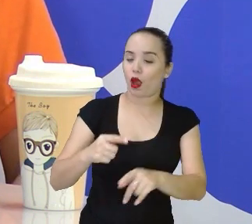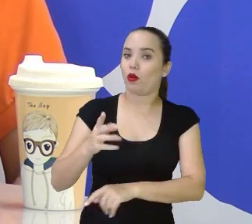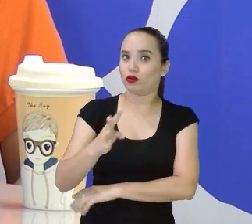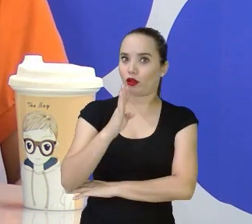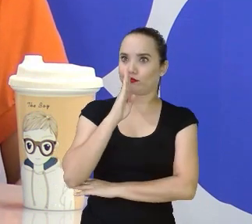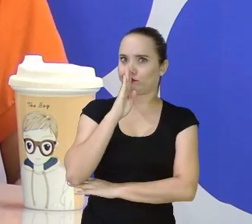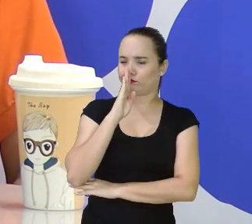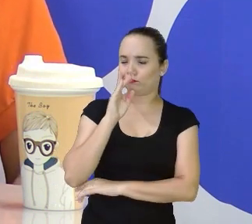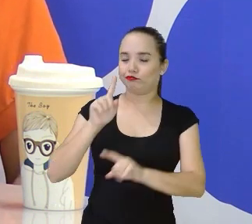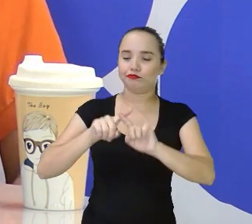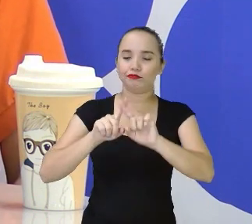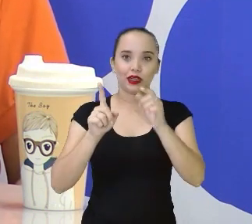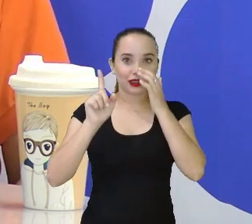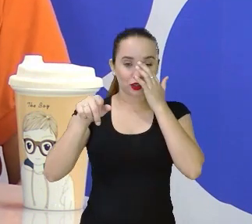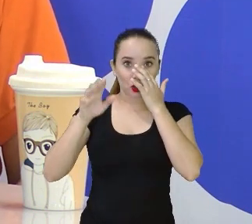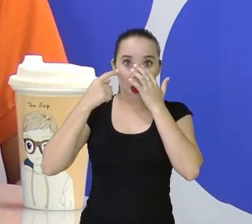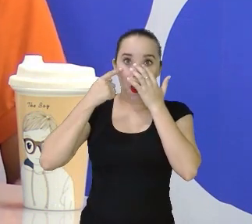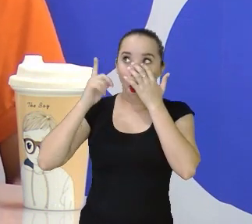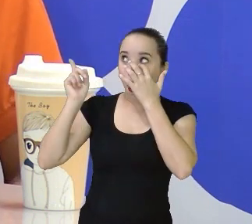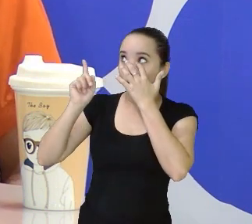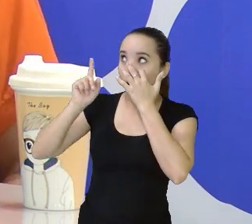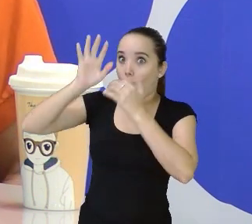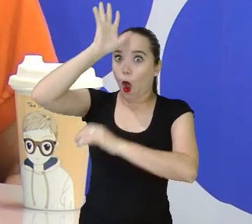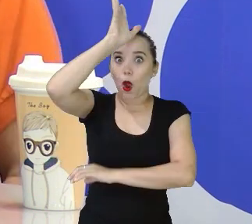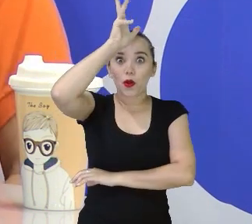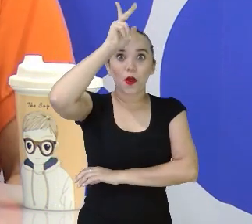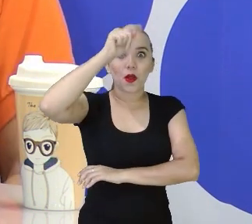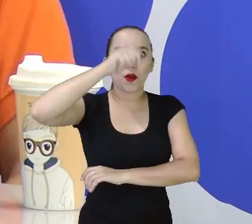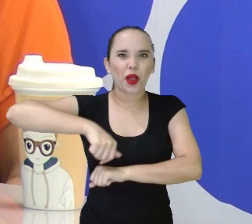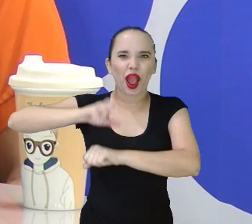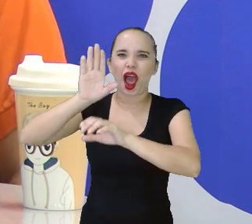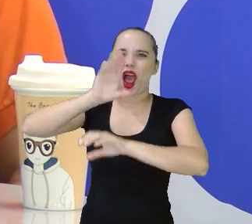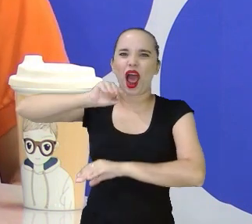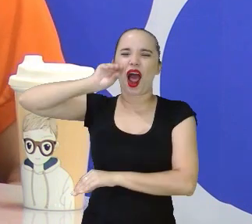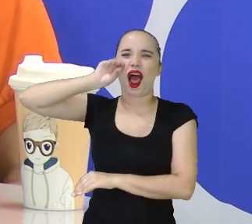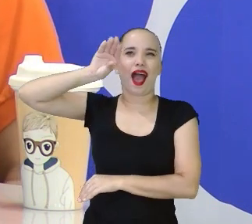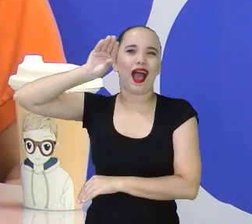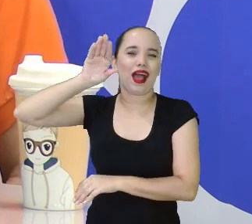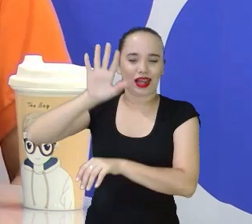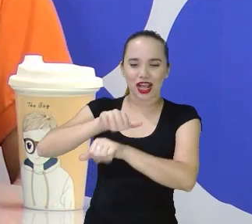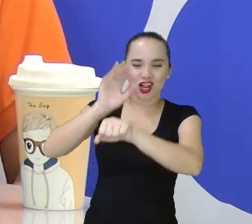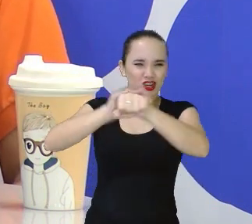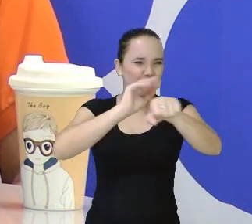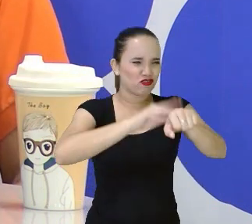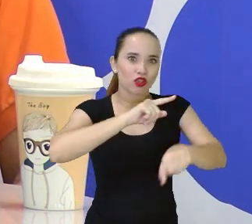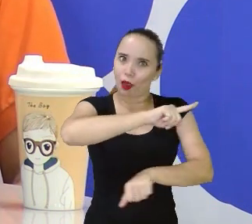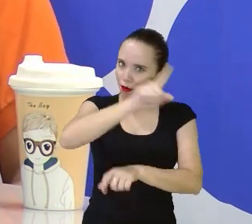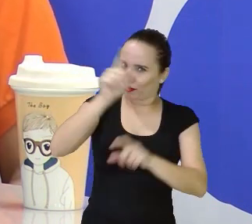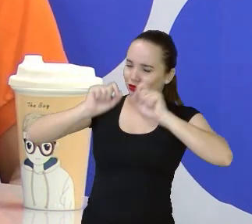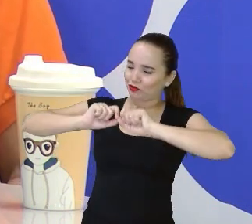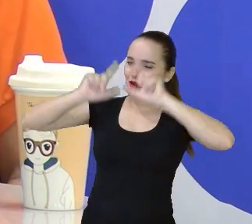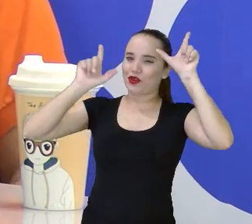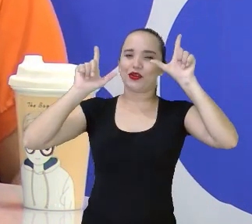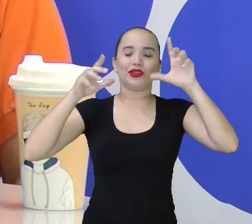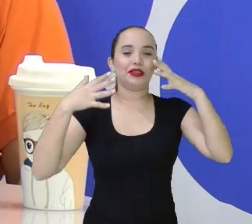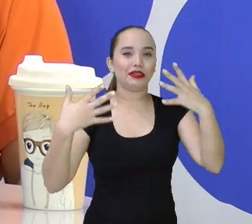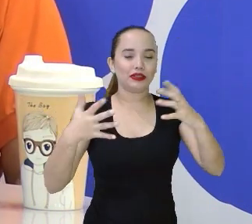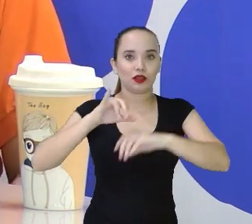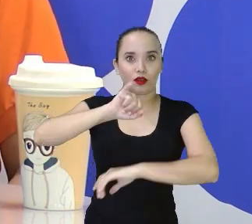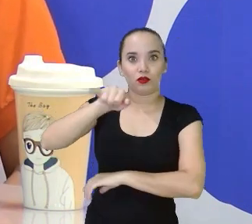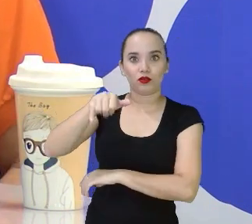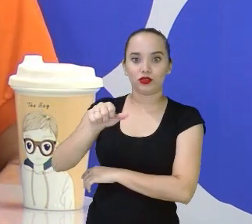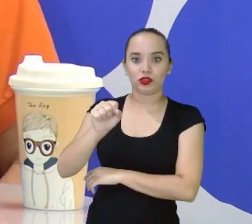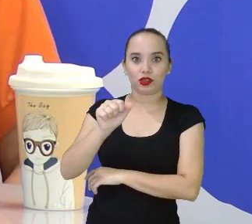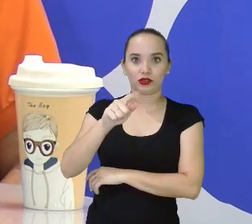o galo, gente, acorda, menino! Agora o Jaziel, ele falou que ele já entrou